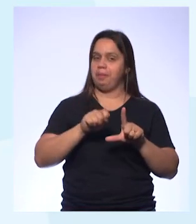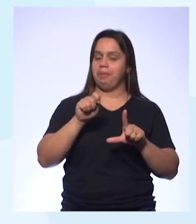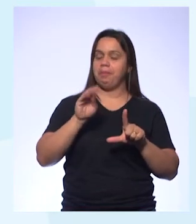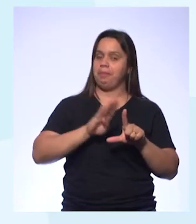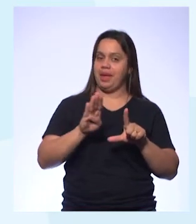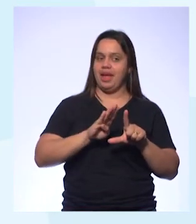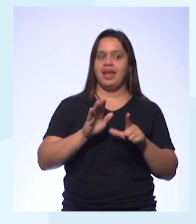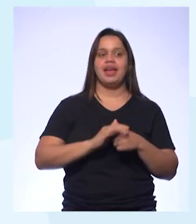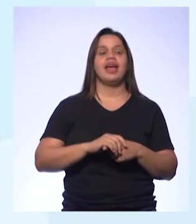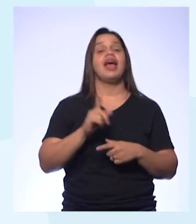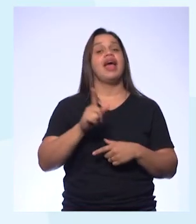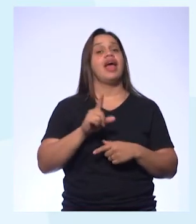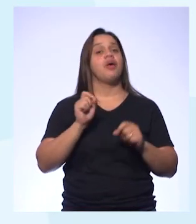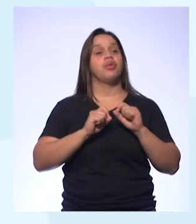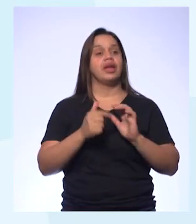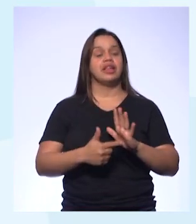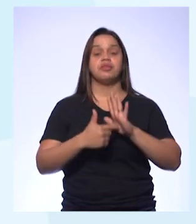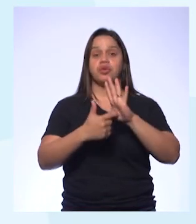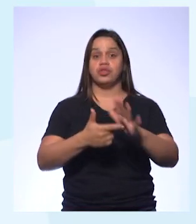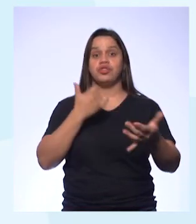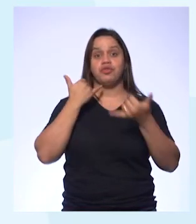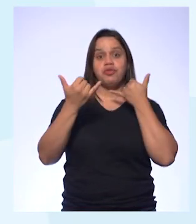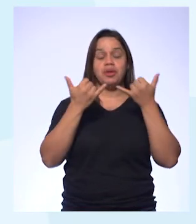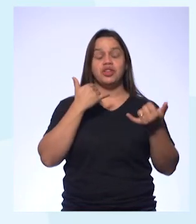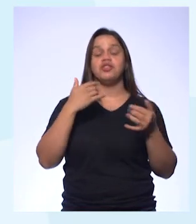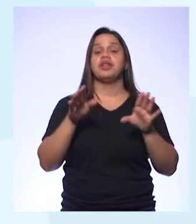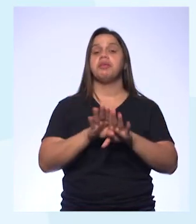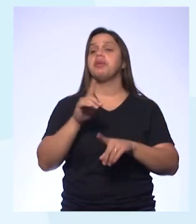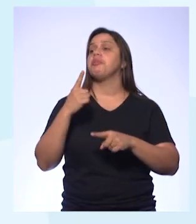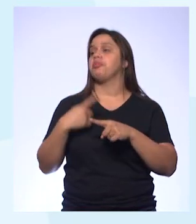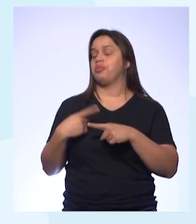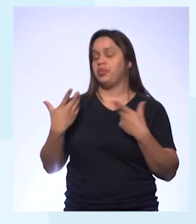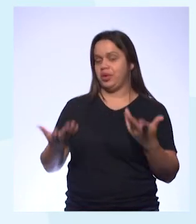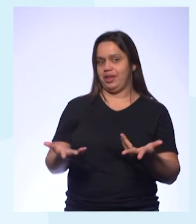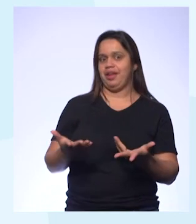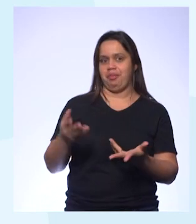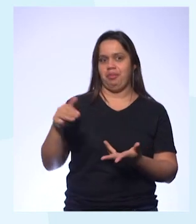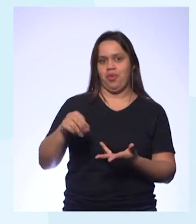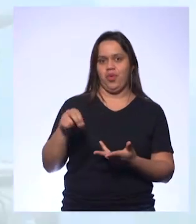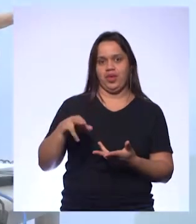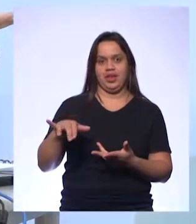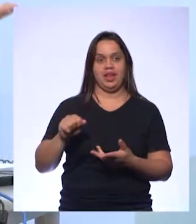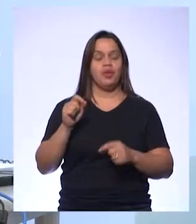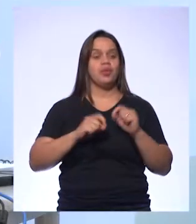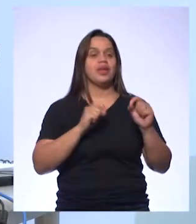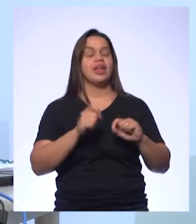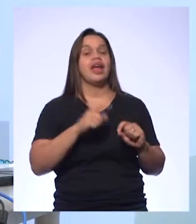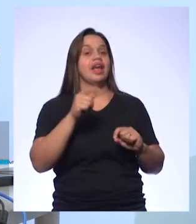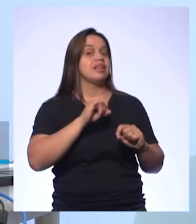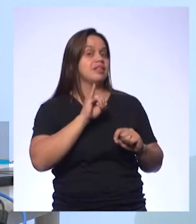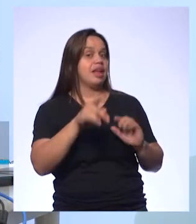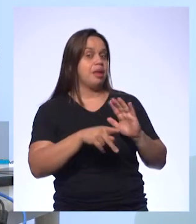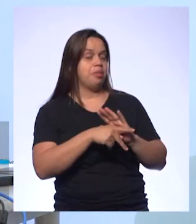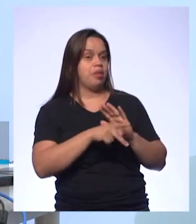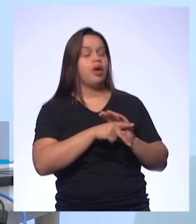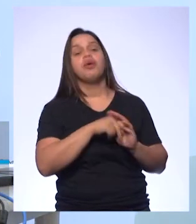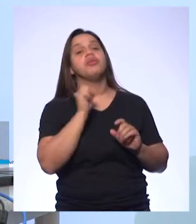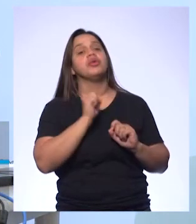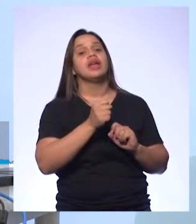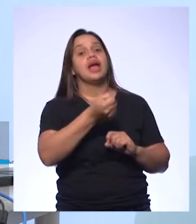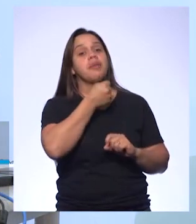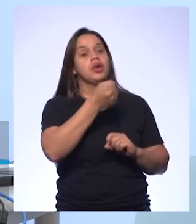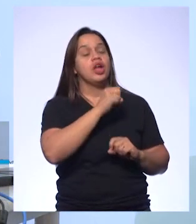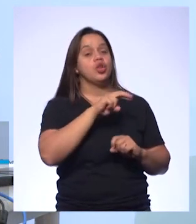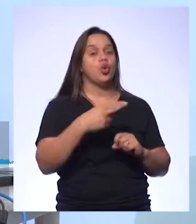texto expositivo informativo. Até por isso, certo, Mônica, que eles ficaram na dúvida se era uma reportagem ou se era um verbete